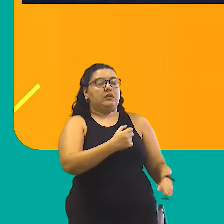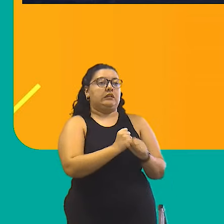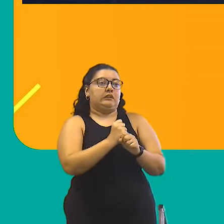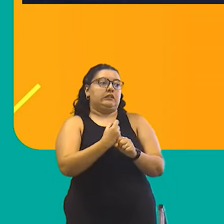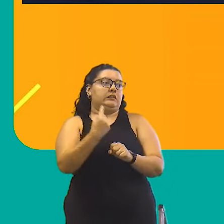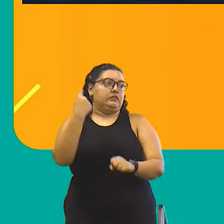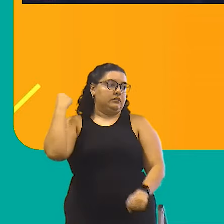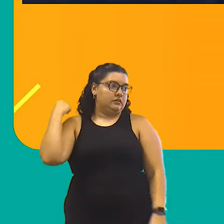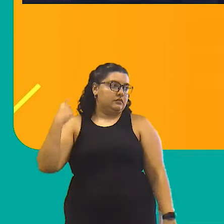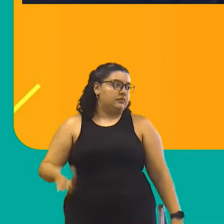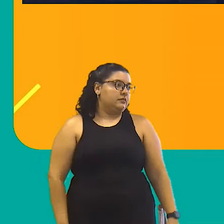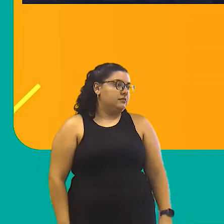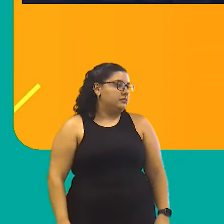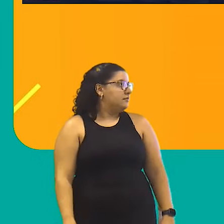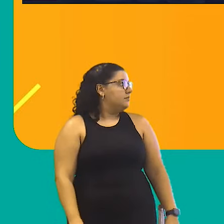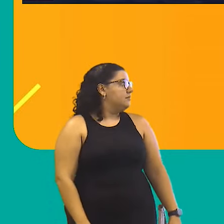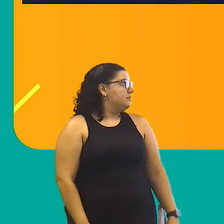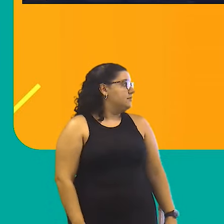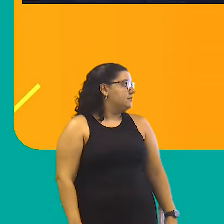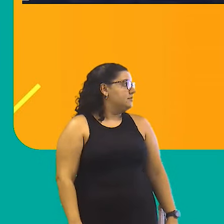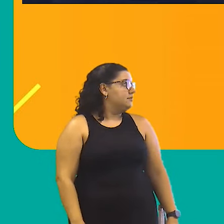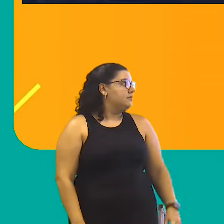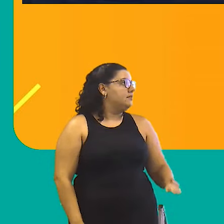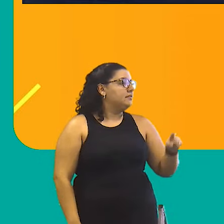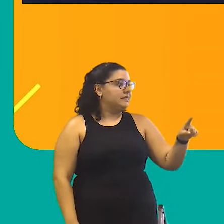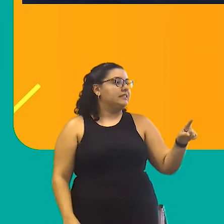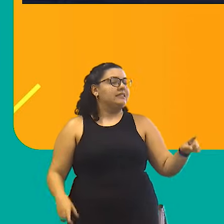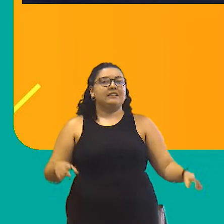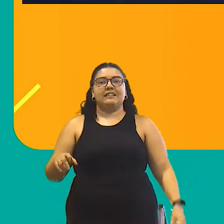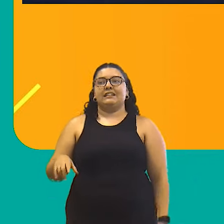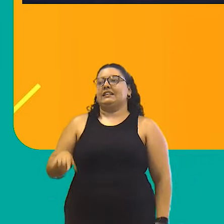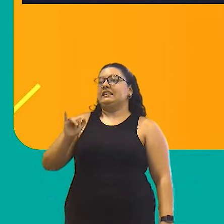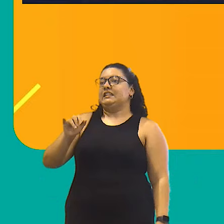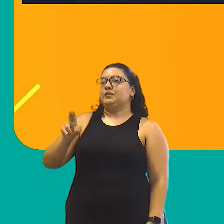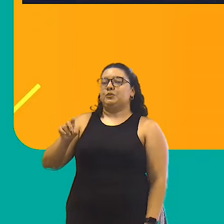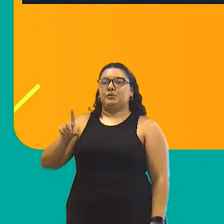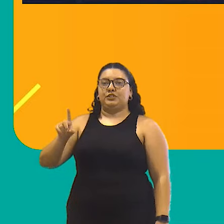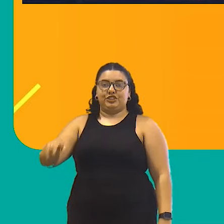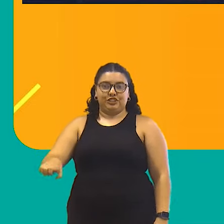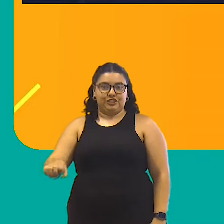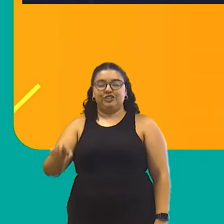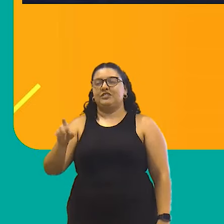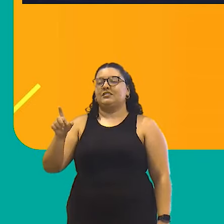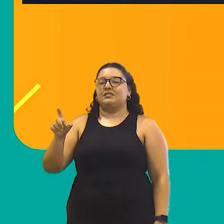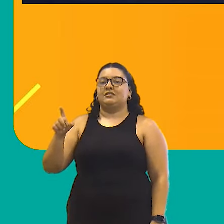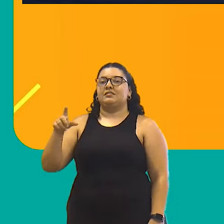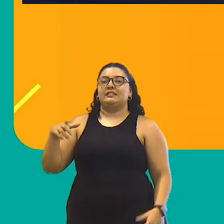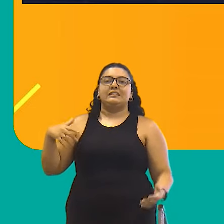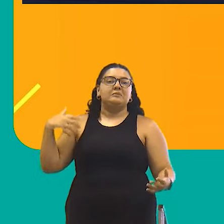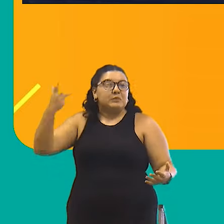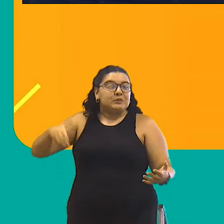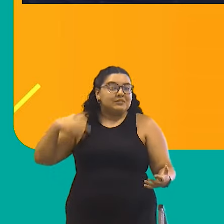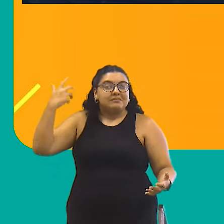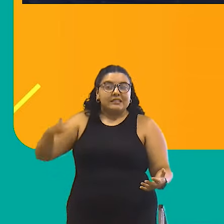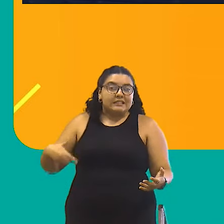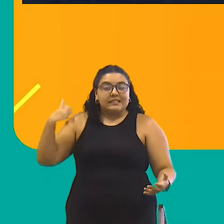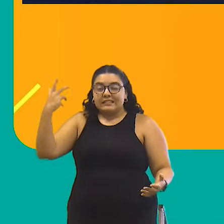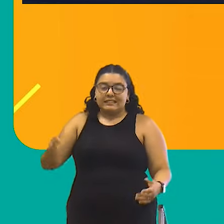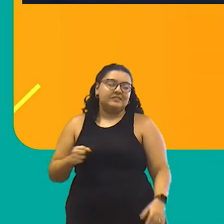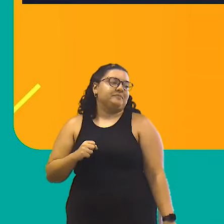anos. PlayStation, vixe Maria, né? Que o Yudi, não era? Vixe, PlayStation. Bom, mas voltando